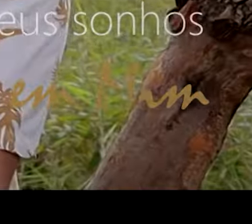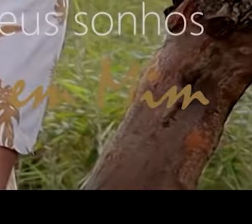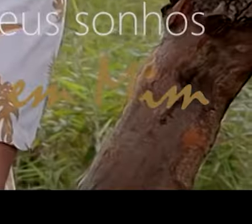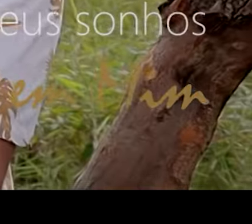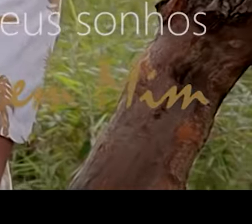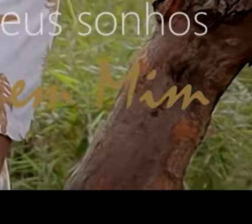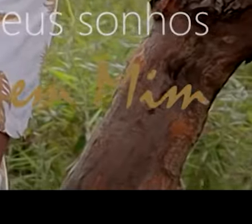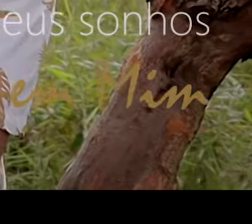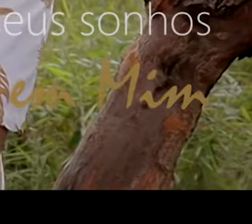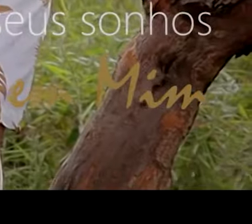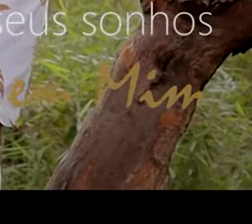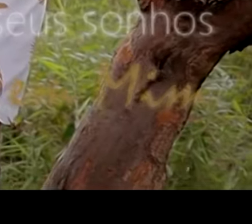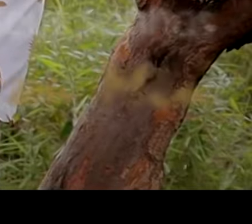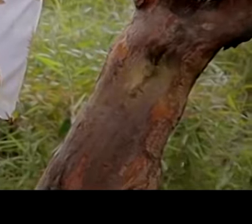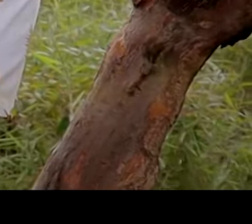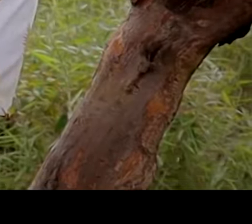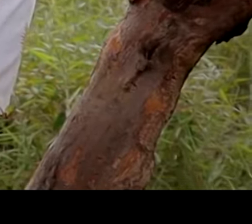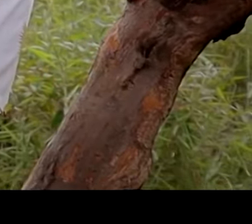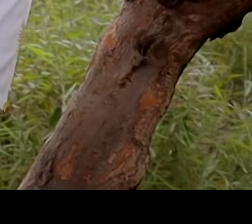mim.